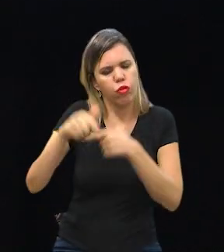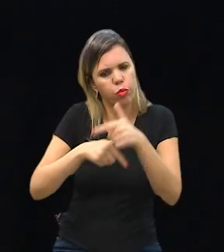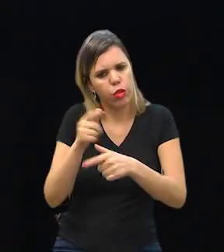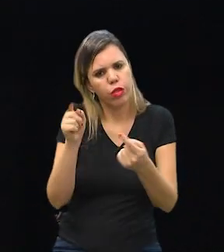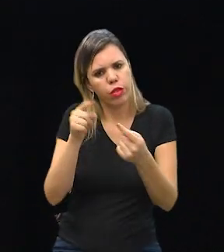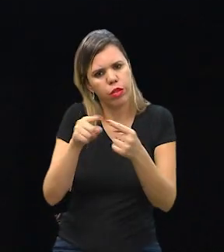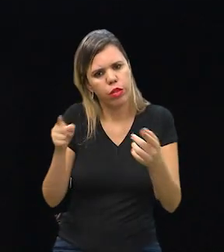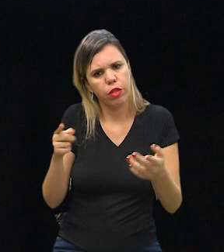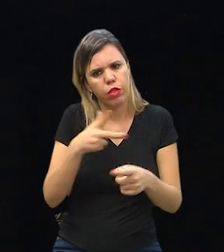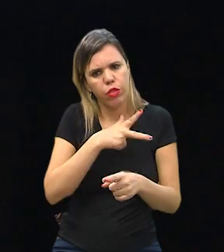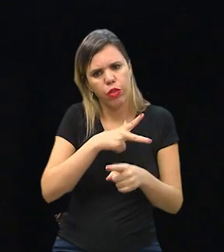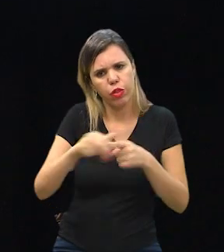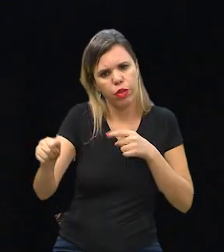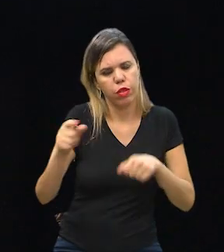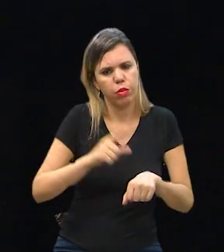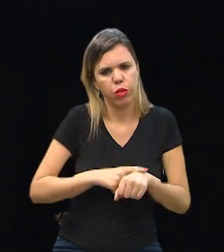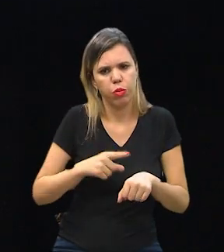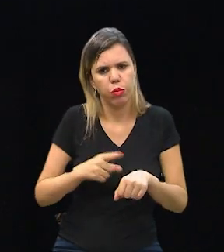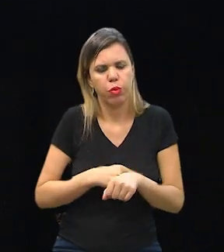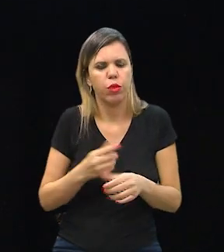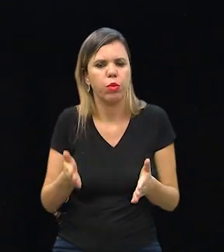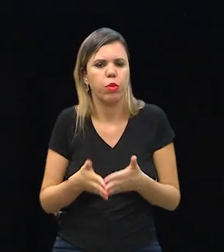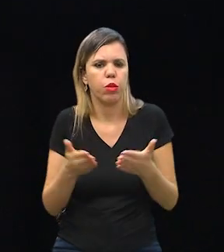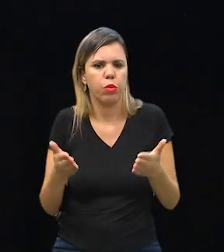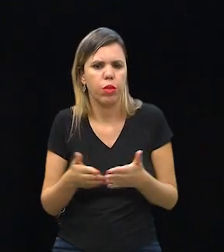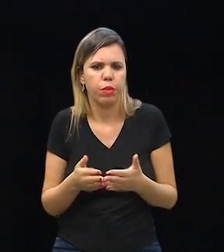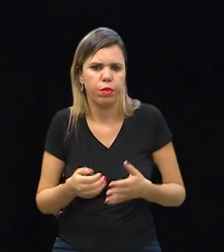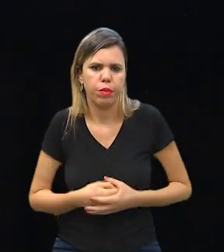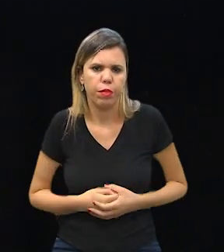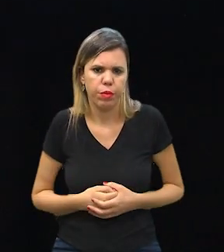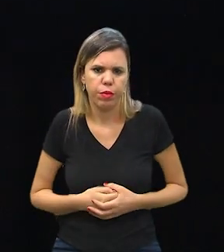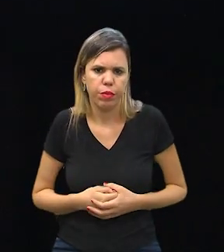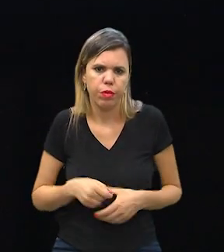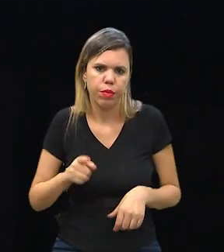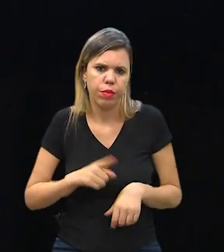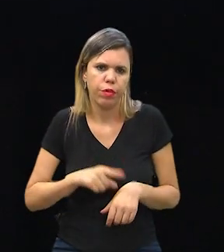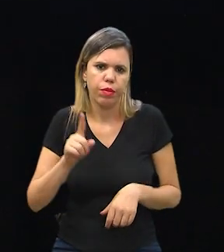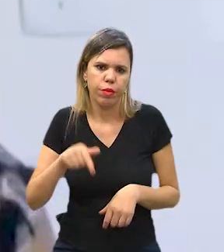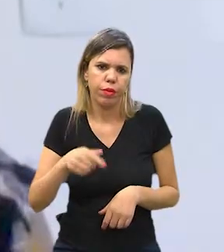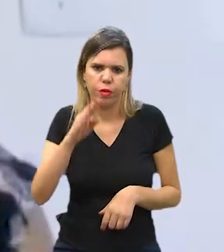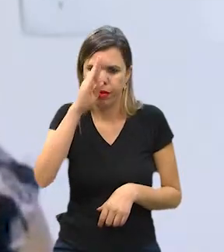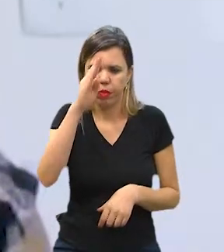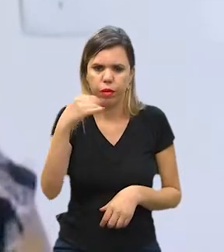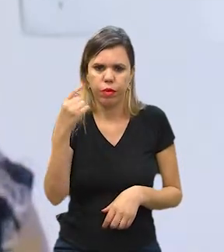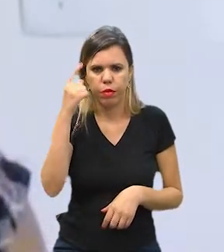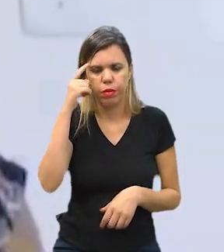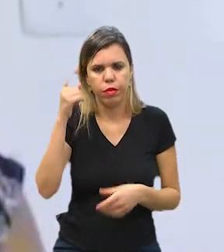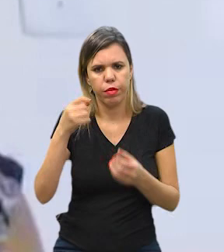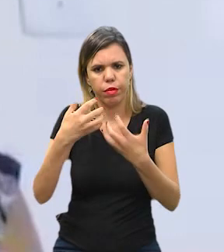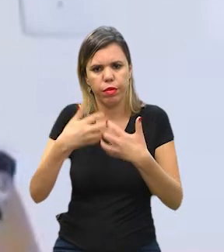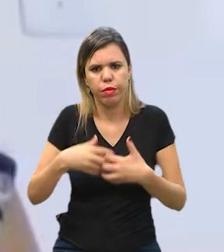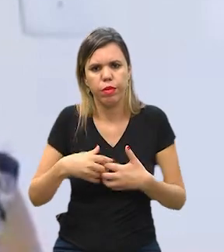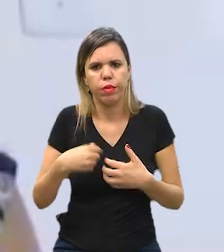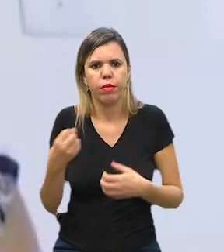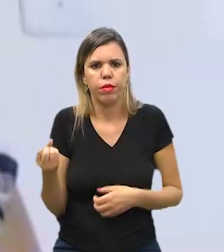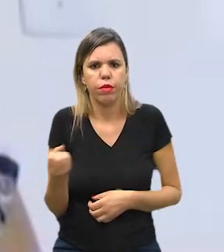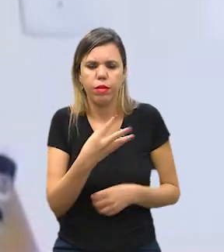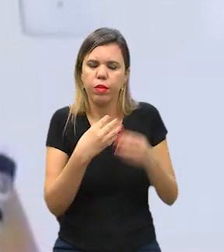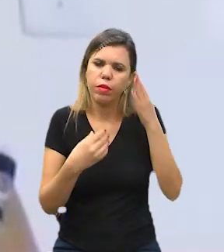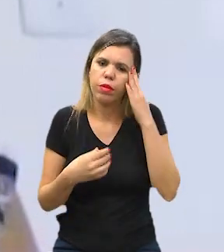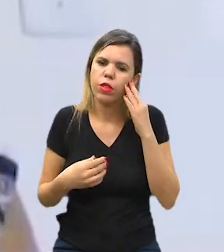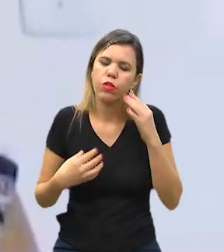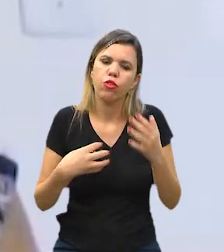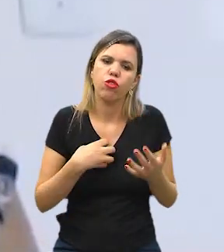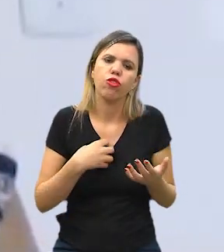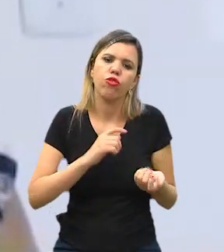que também dá para trabalhar nesse sentido, para superar esse momento de vulnerabilidade extrema? É um momento que é essencial a gente pensar